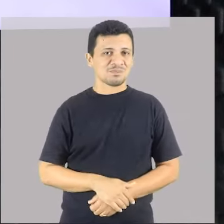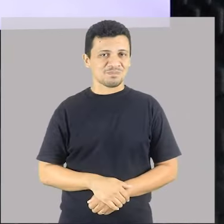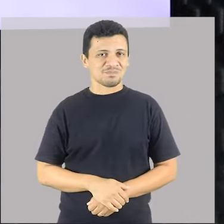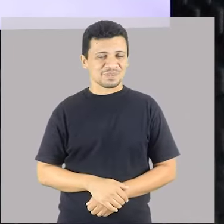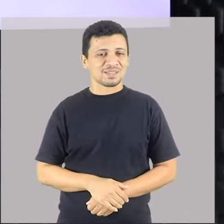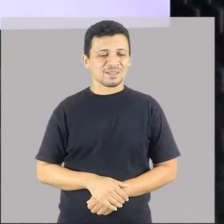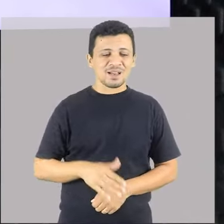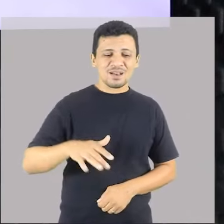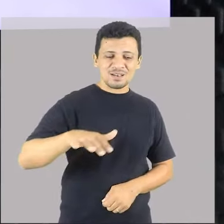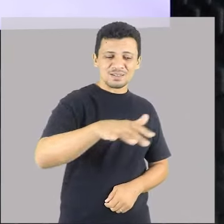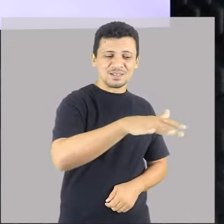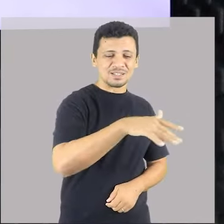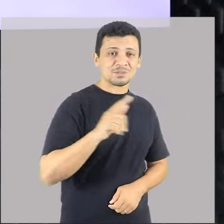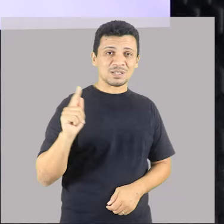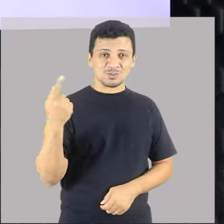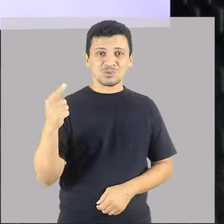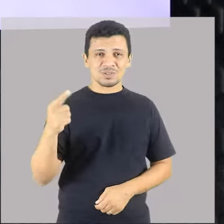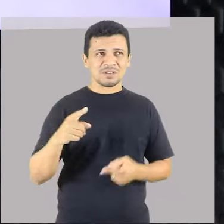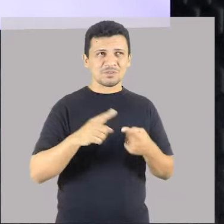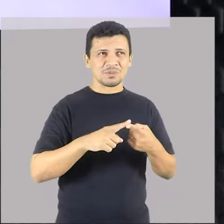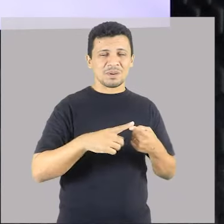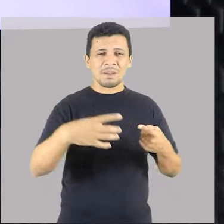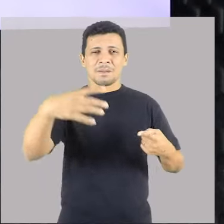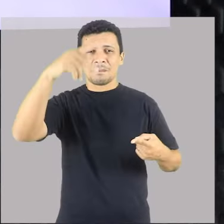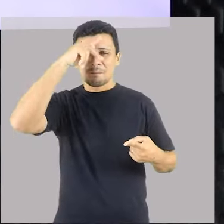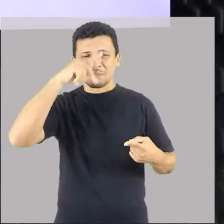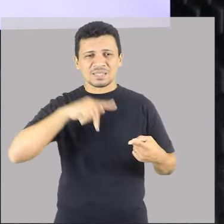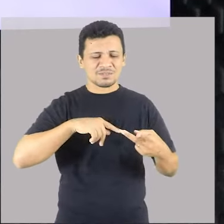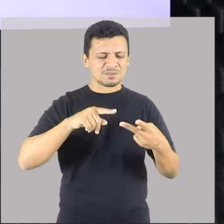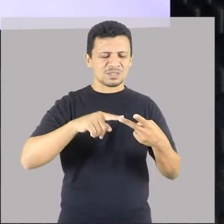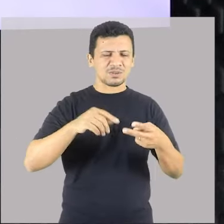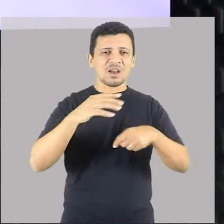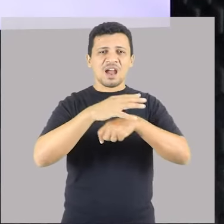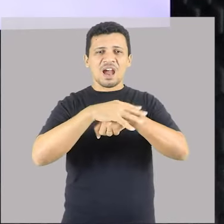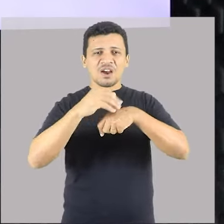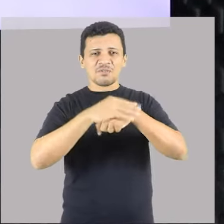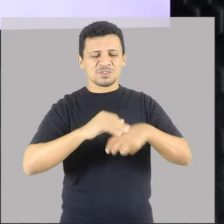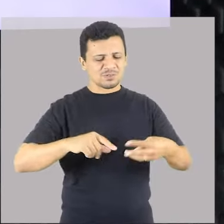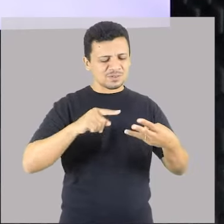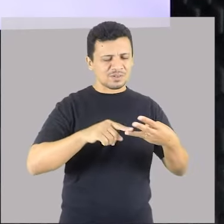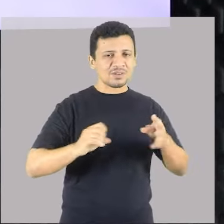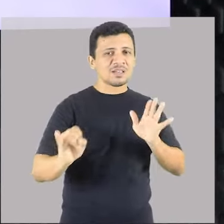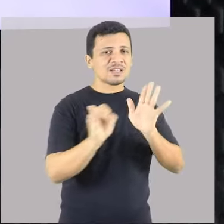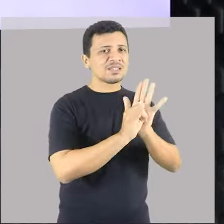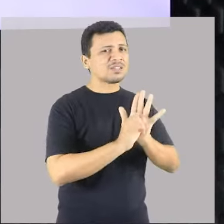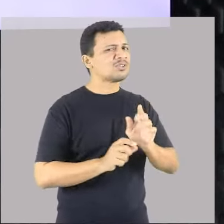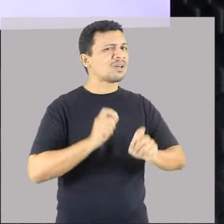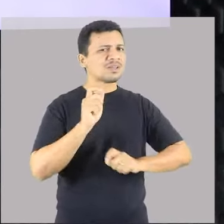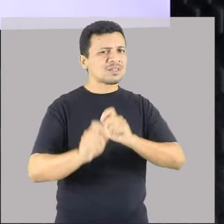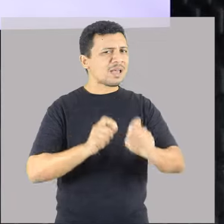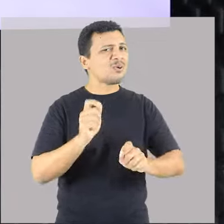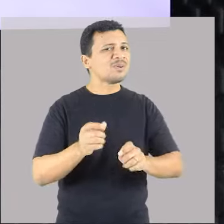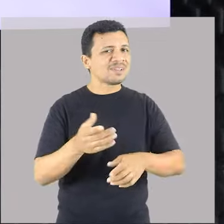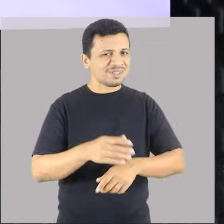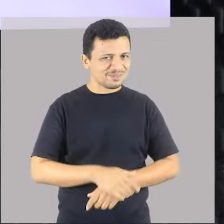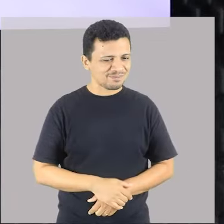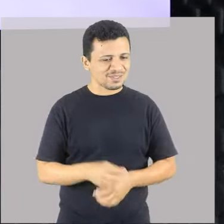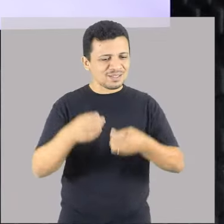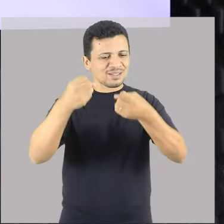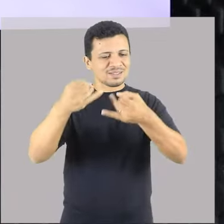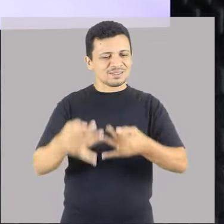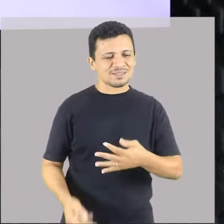ao espaço geográfico com sentimento de pertencimento afetividade identidade nós estamos falando claramente